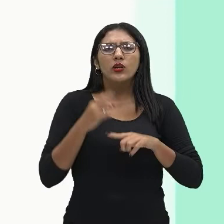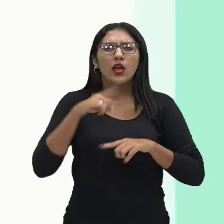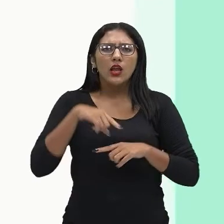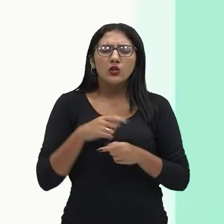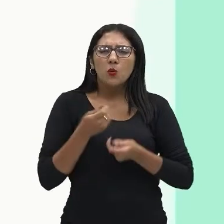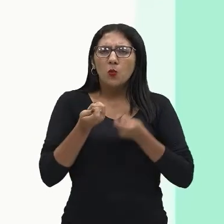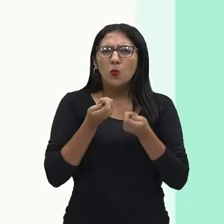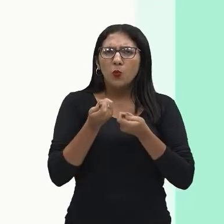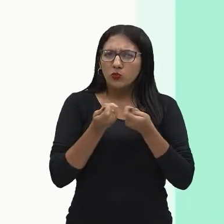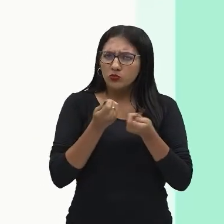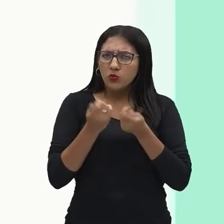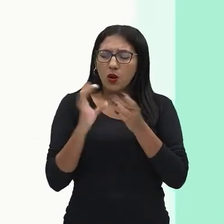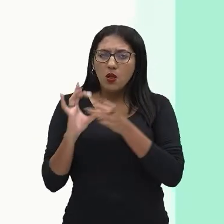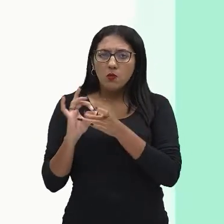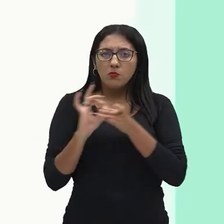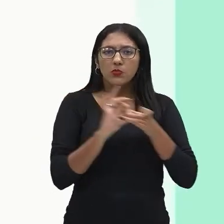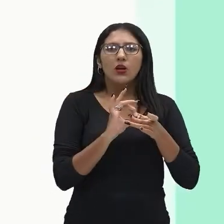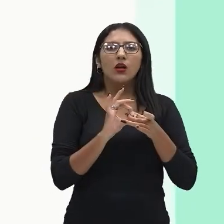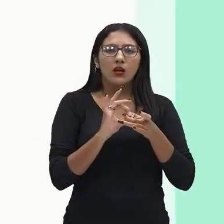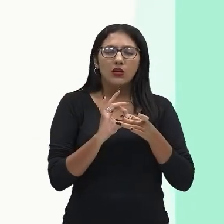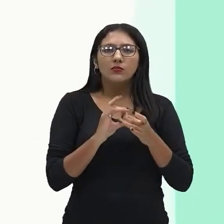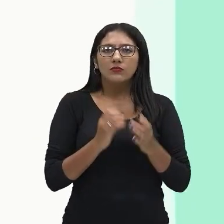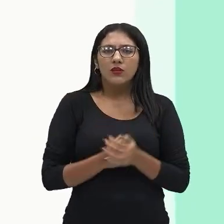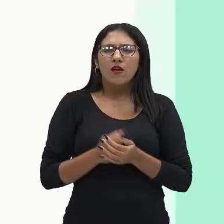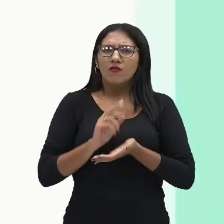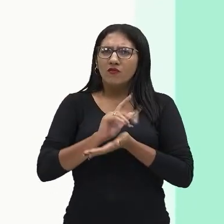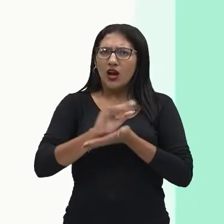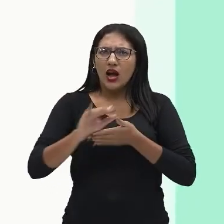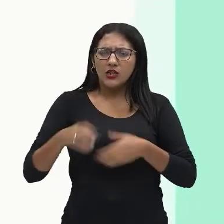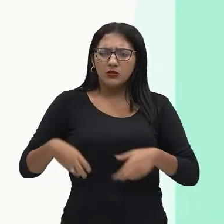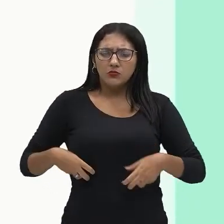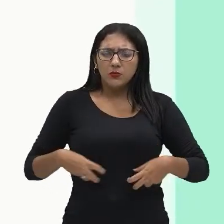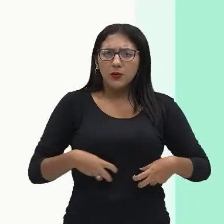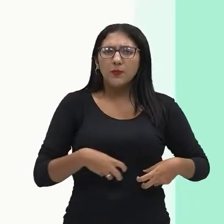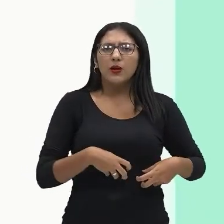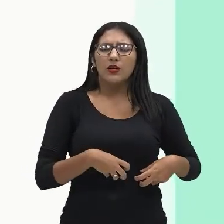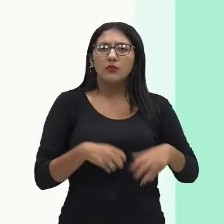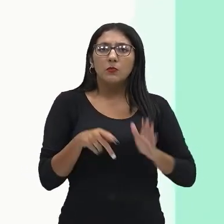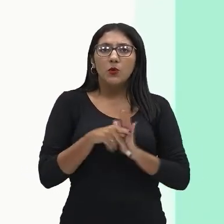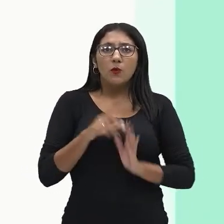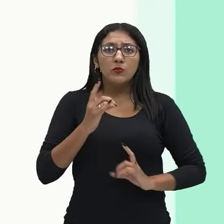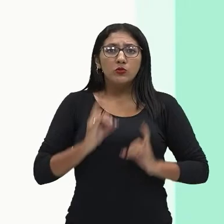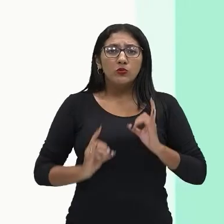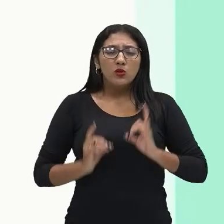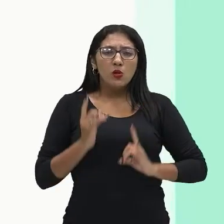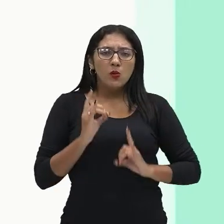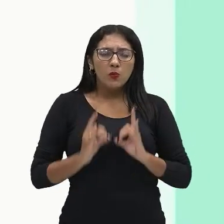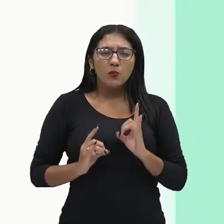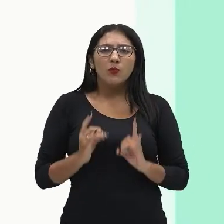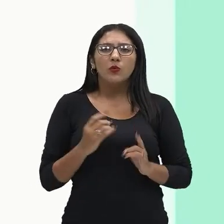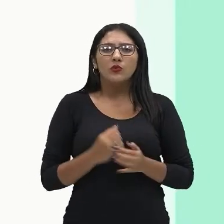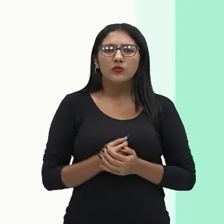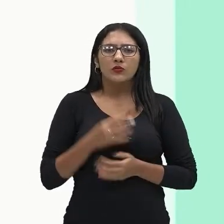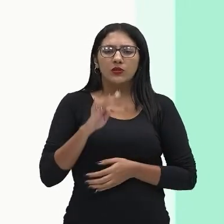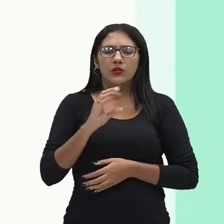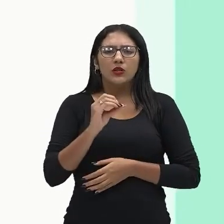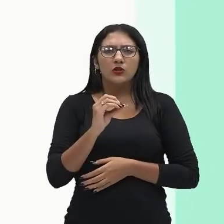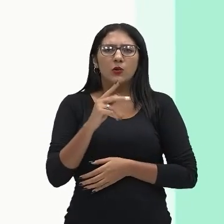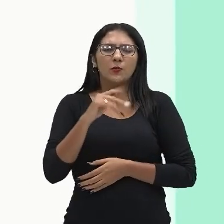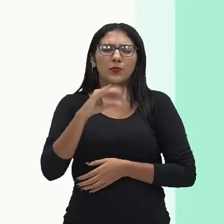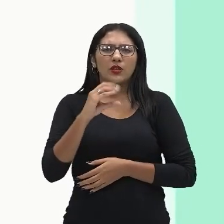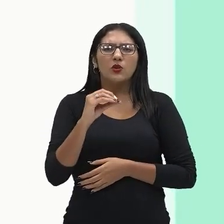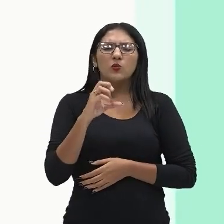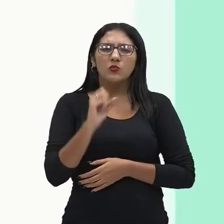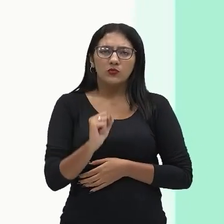direta ou indiretamente outras glândulas através de seus hormônios trópicos ou seus hormônios típicos,